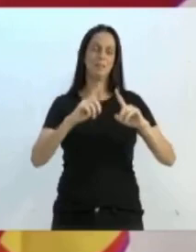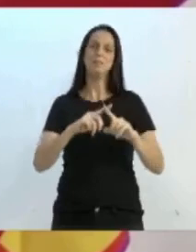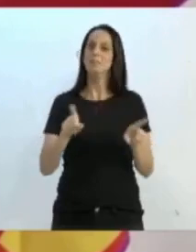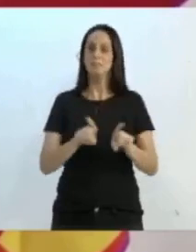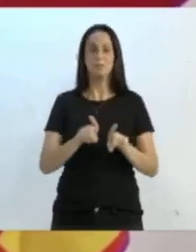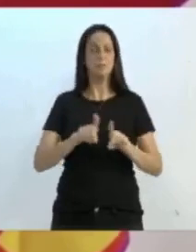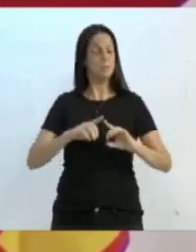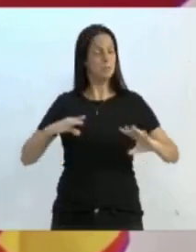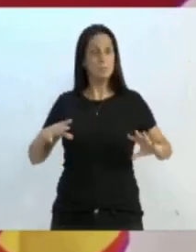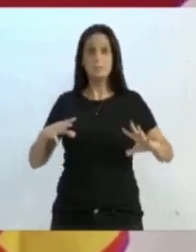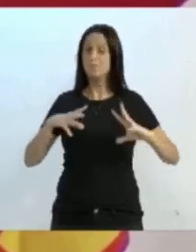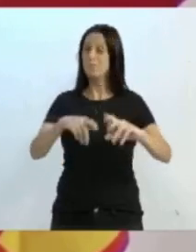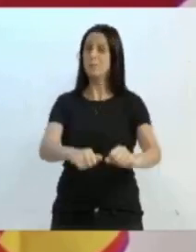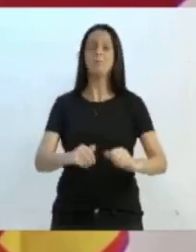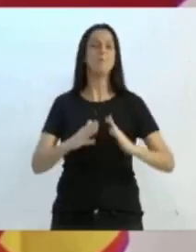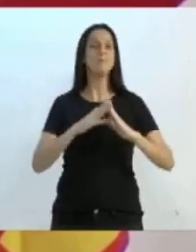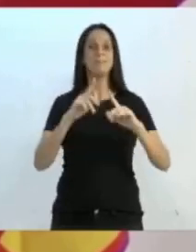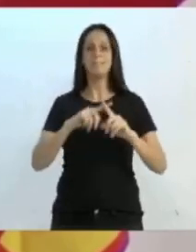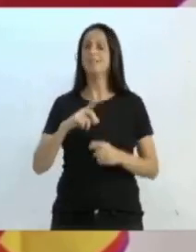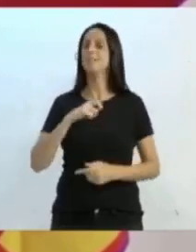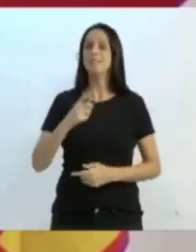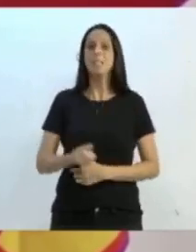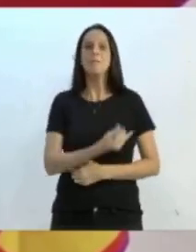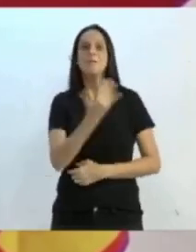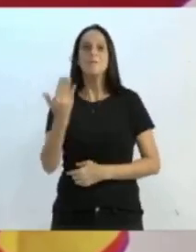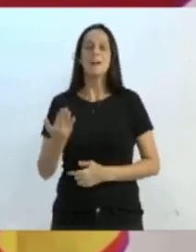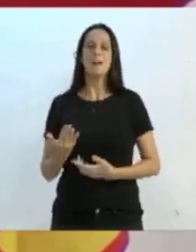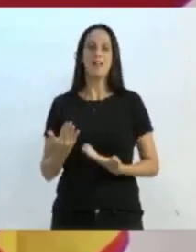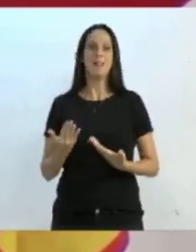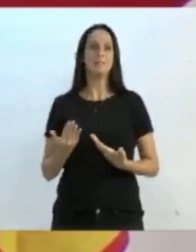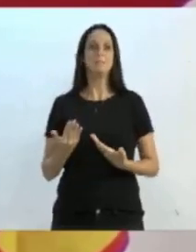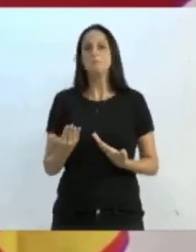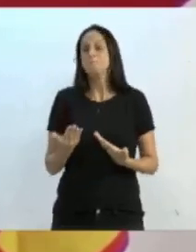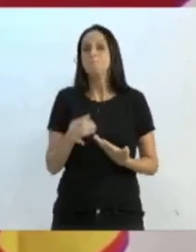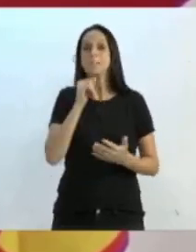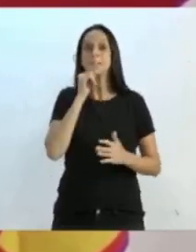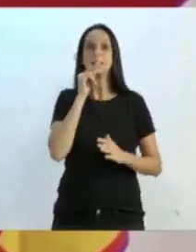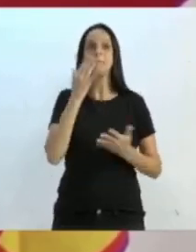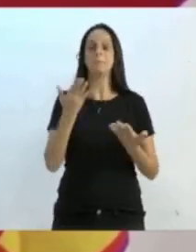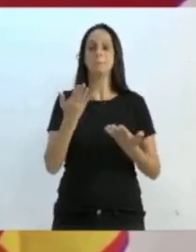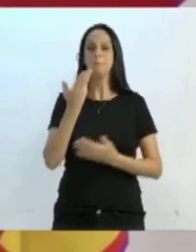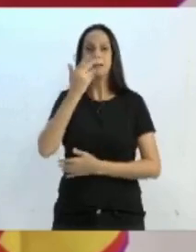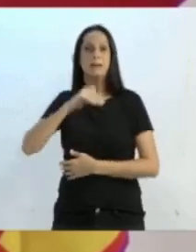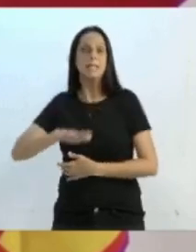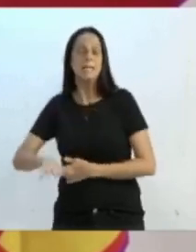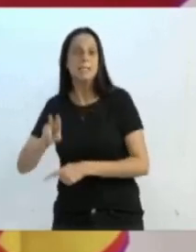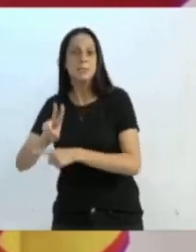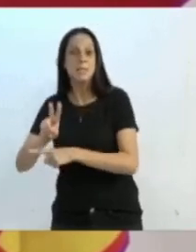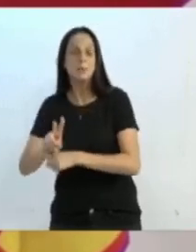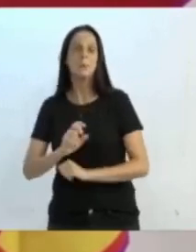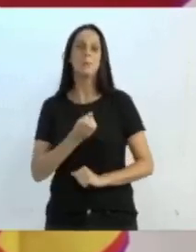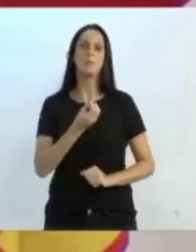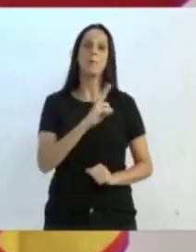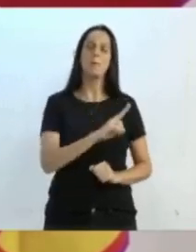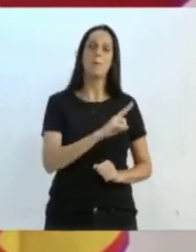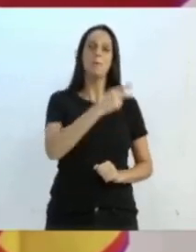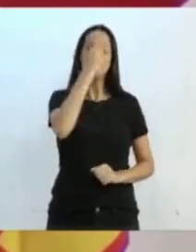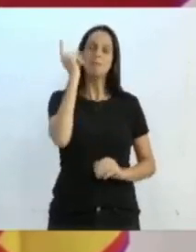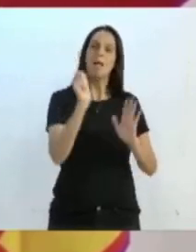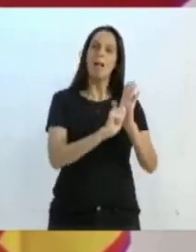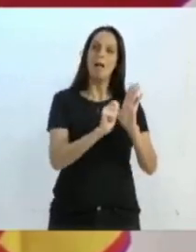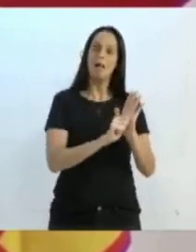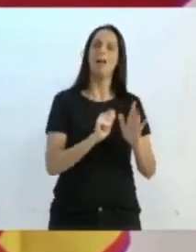as igrejas hoje em dia, elas têm cuidado com crianças, têm centros de recuperação, cuidam de famílias.